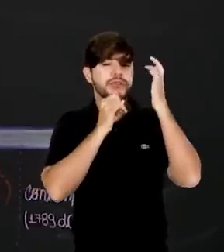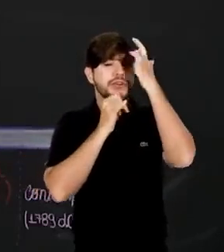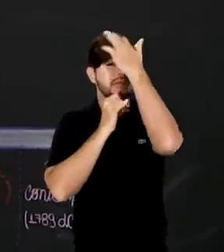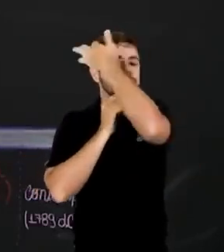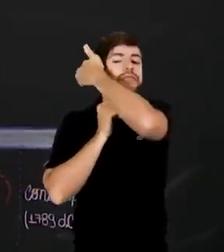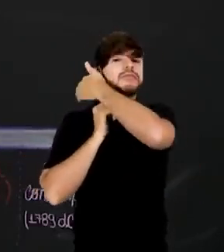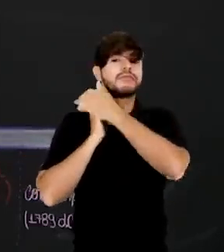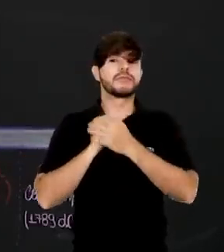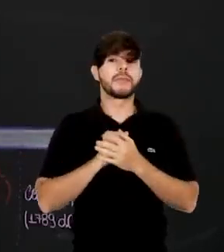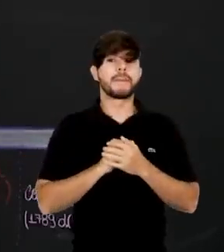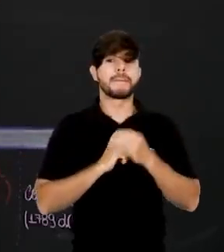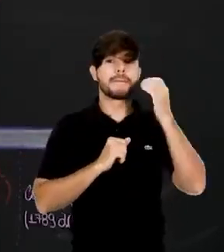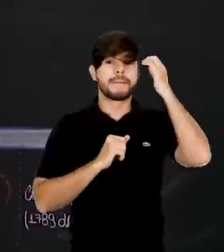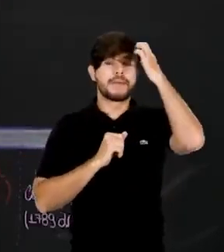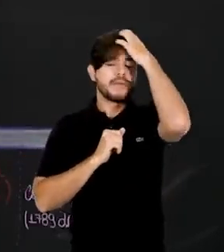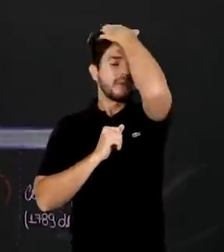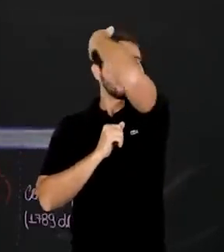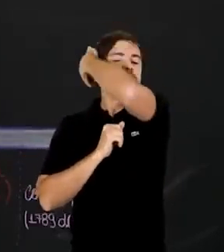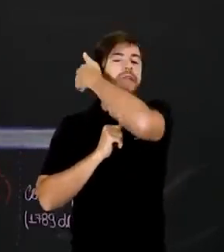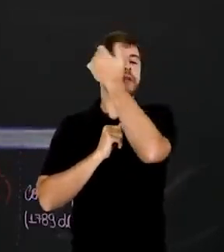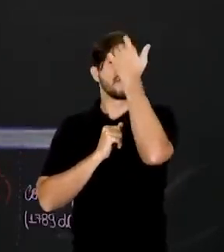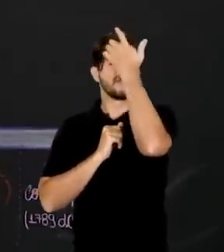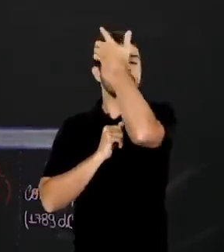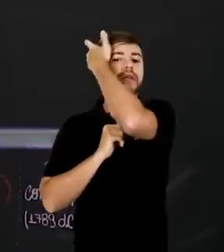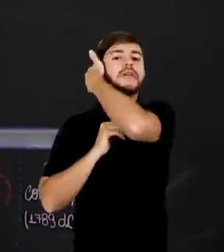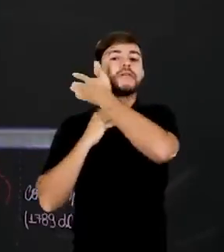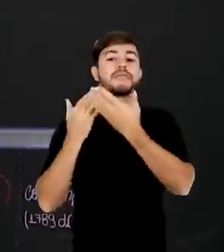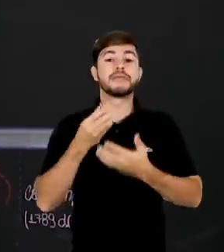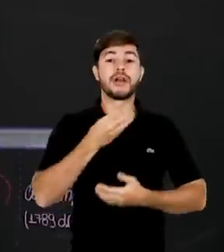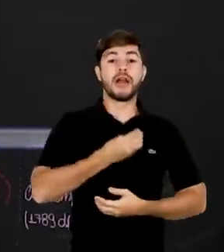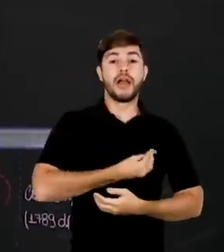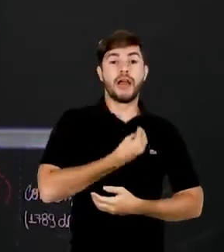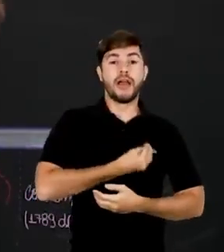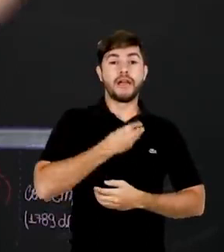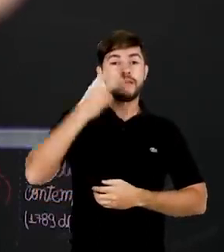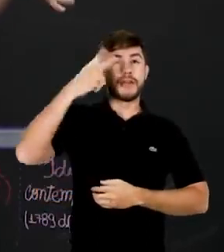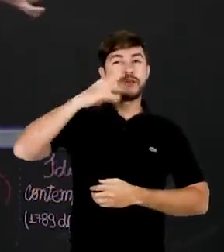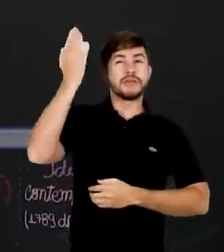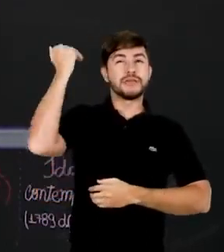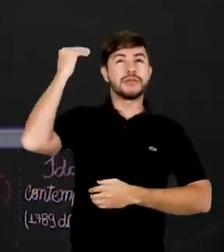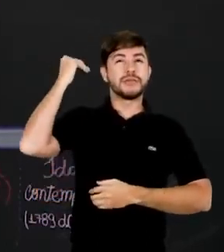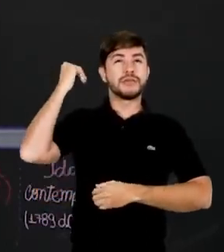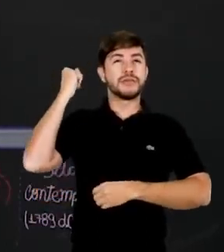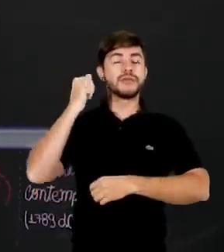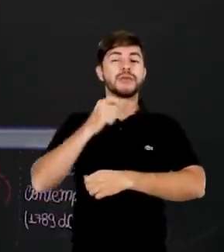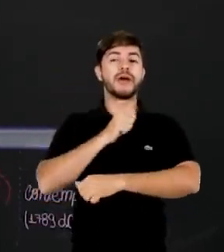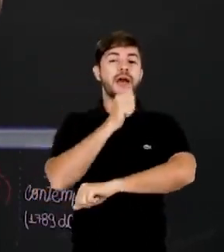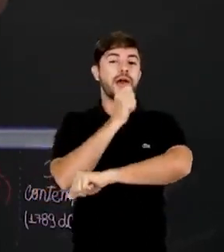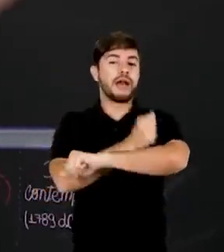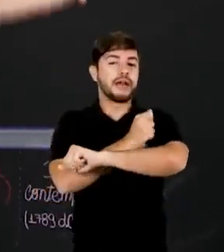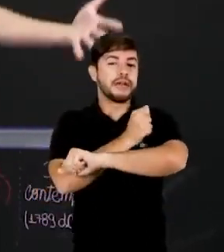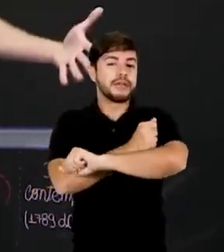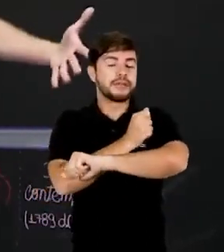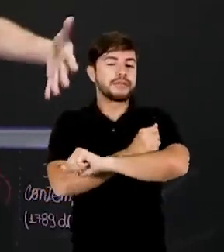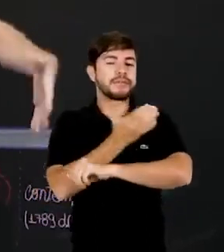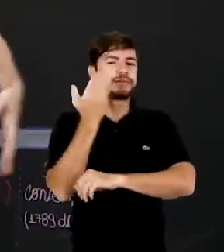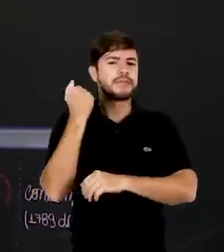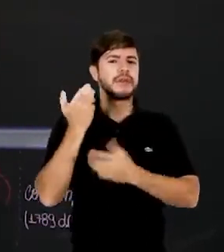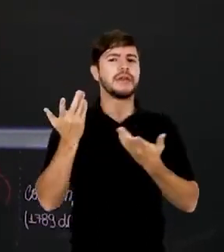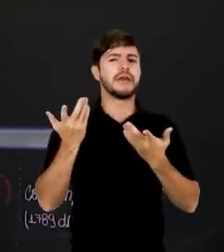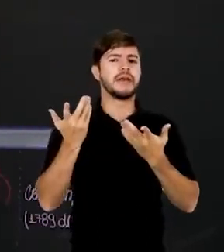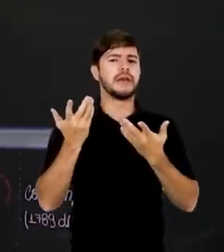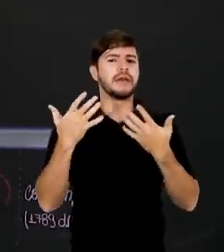a gente está falando da história da humanidade, uma coisa assim, uma temporalidade muito ampla, um conjunto de anos bastante